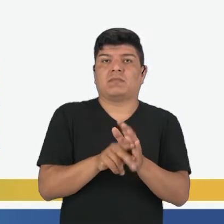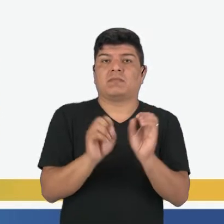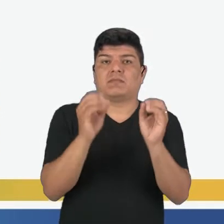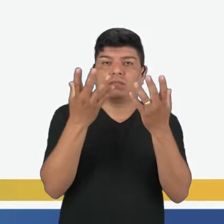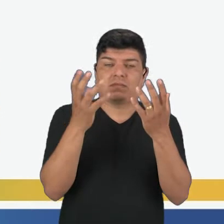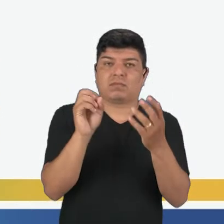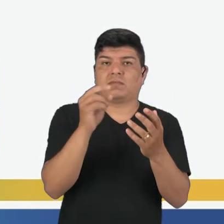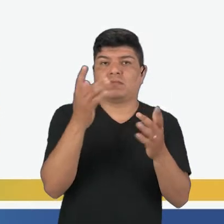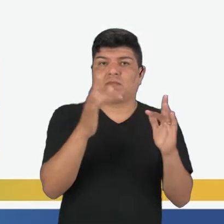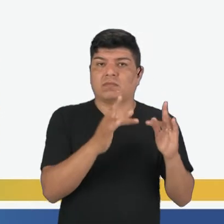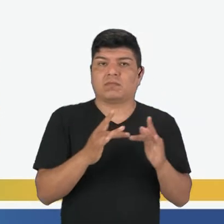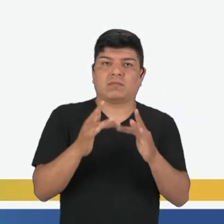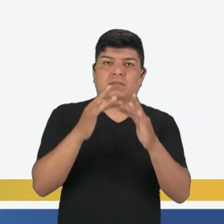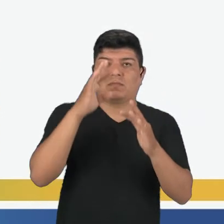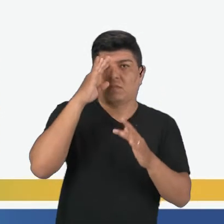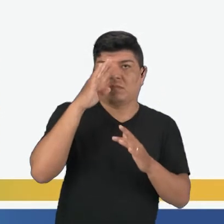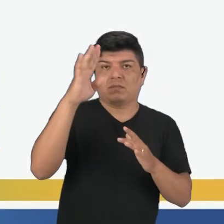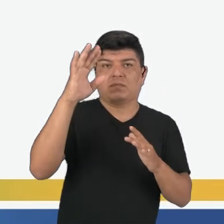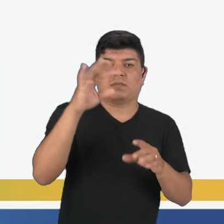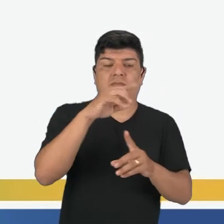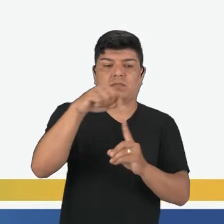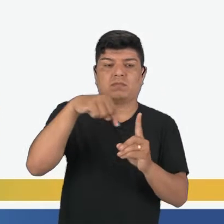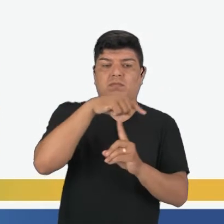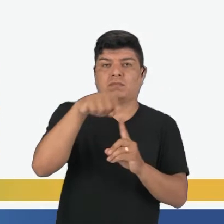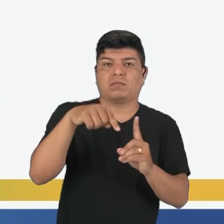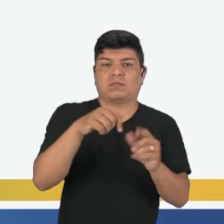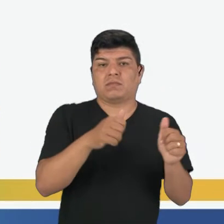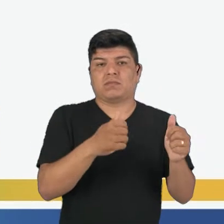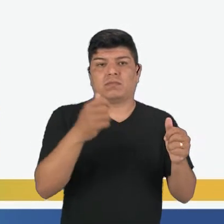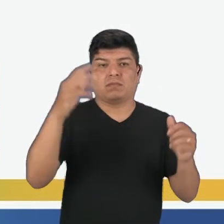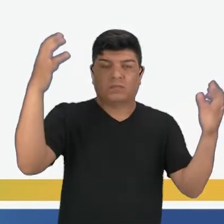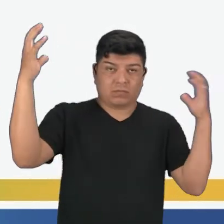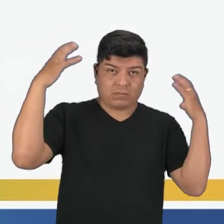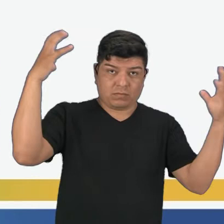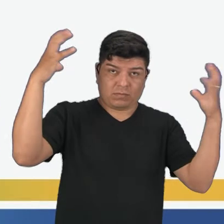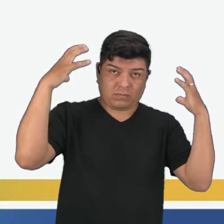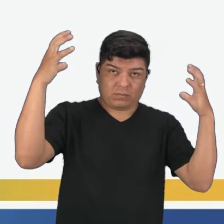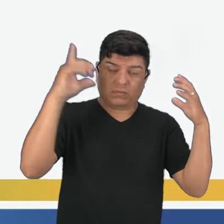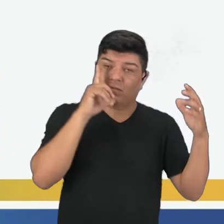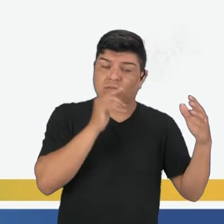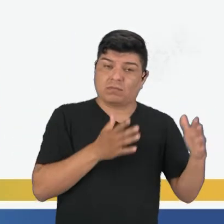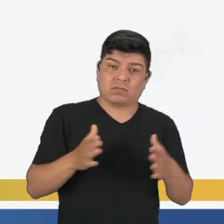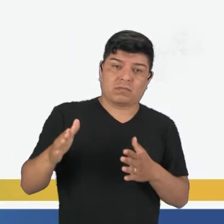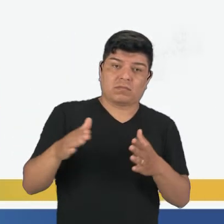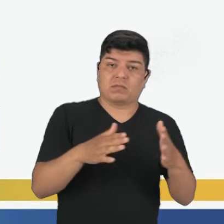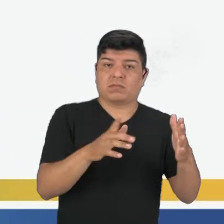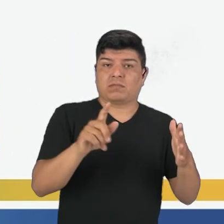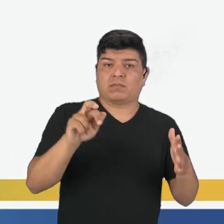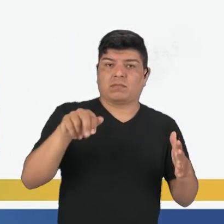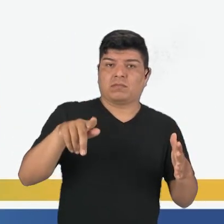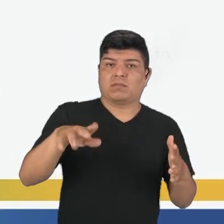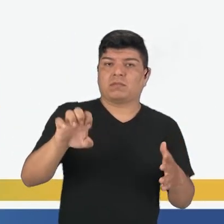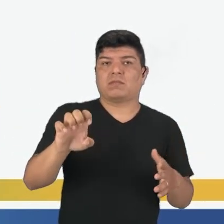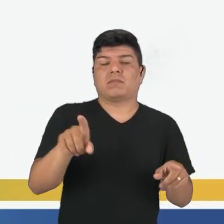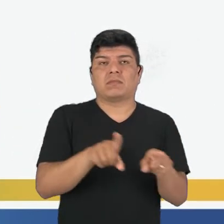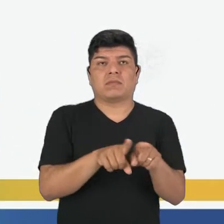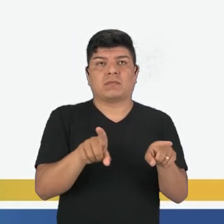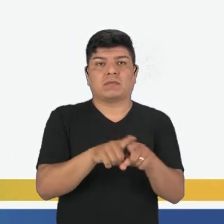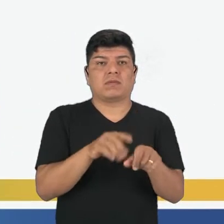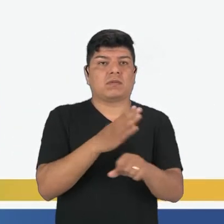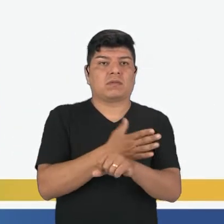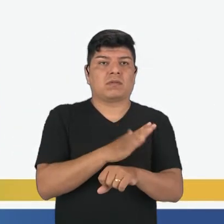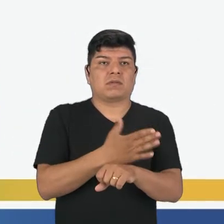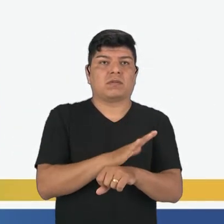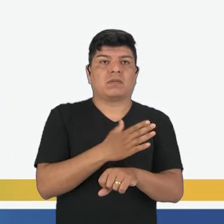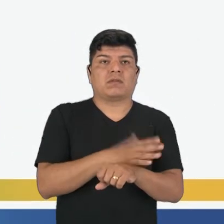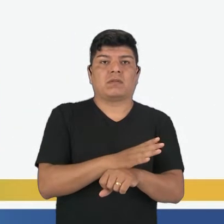cerimônias ou acesso aos mistérios sagrados, um banho de purificação lá no rio Ganges, praticado pelos membros